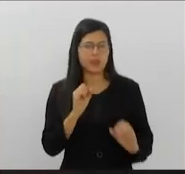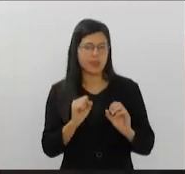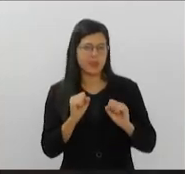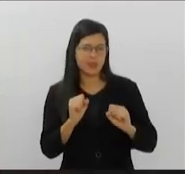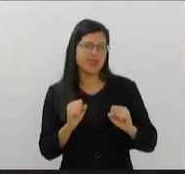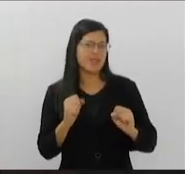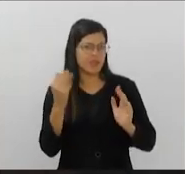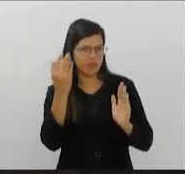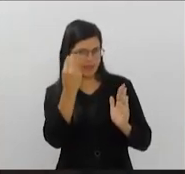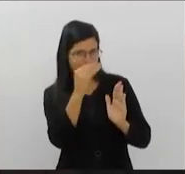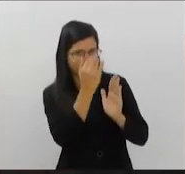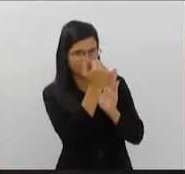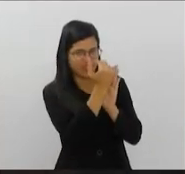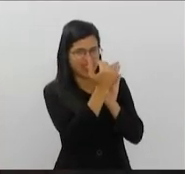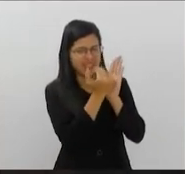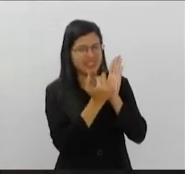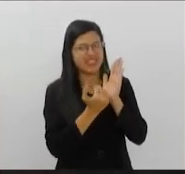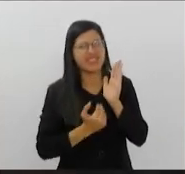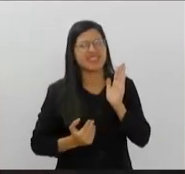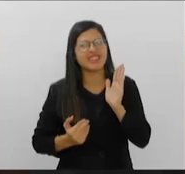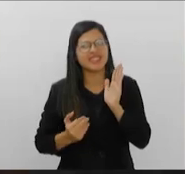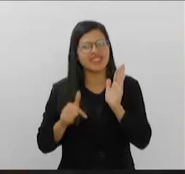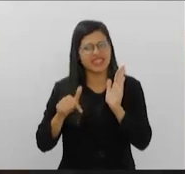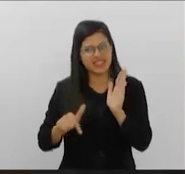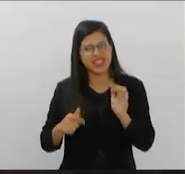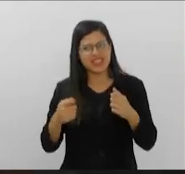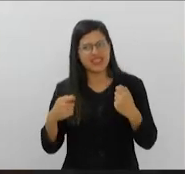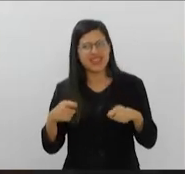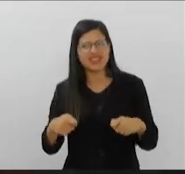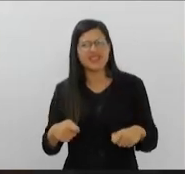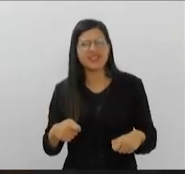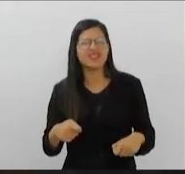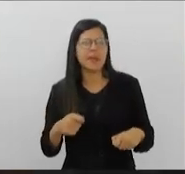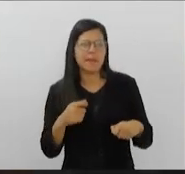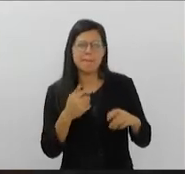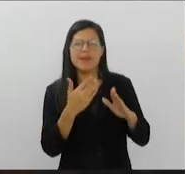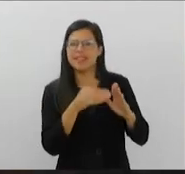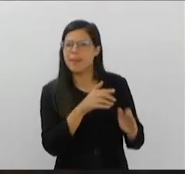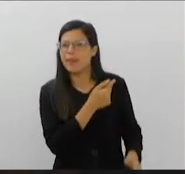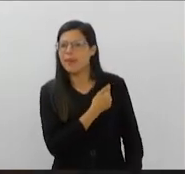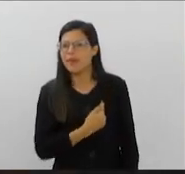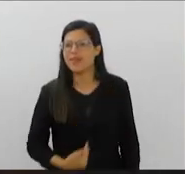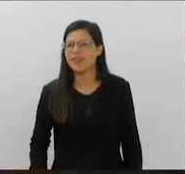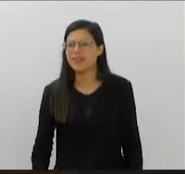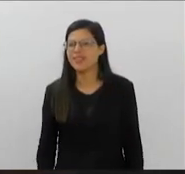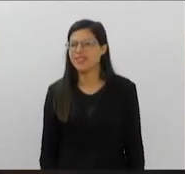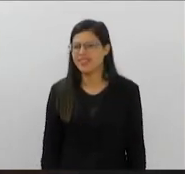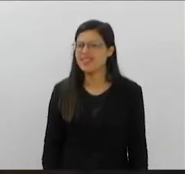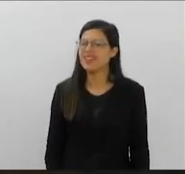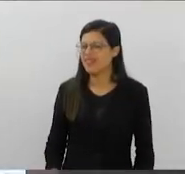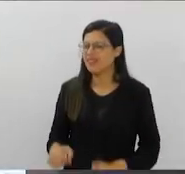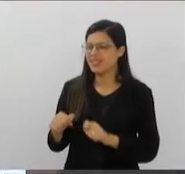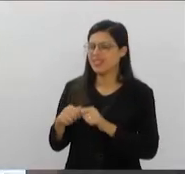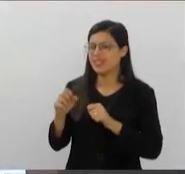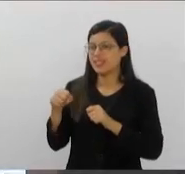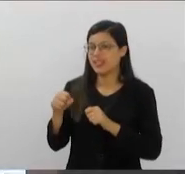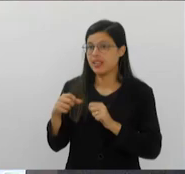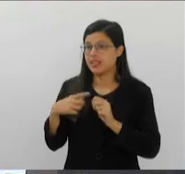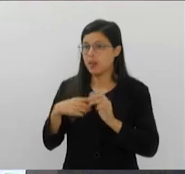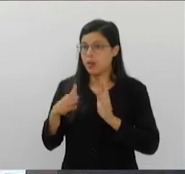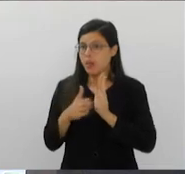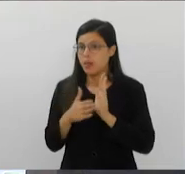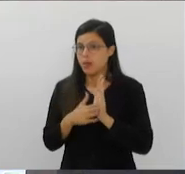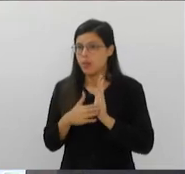aí na lista para levar essa demanda ao Vamos governador. Chegar lá. Vamos chegar lá. Deixa eu só aproveitar teu gancho, a gente está com uma proposta, o governador já